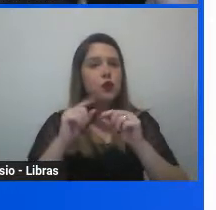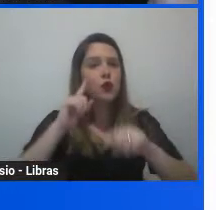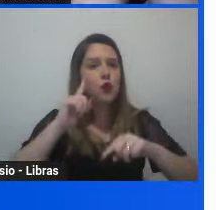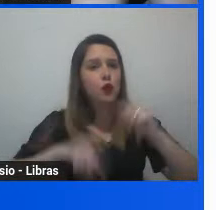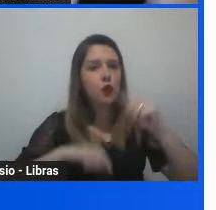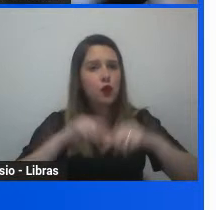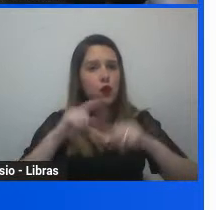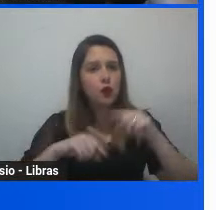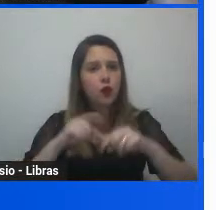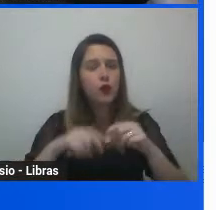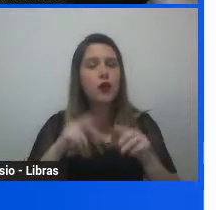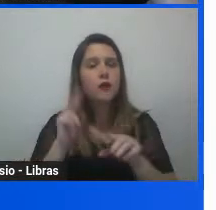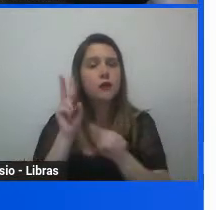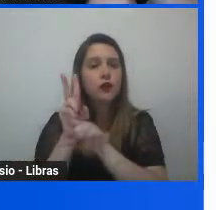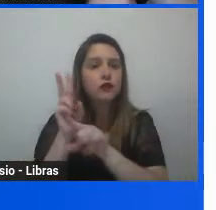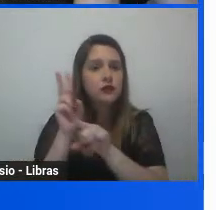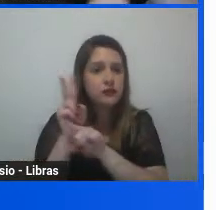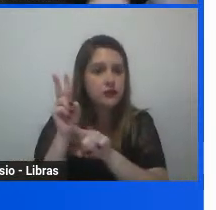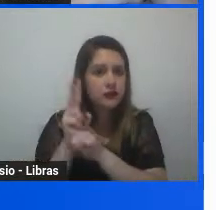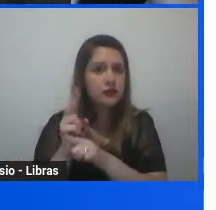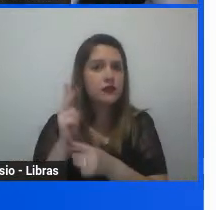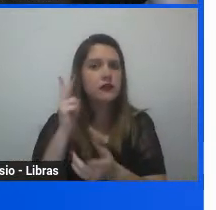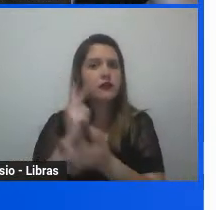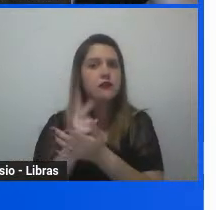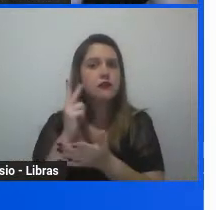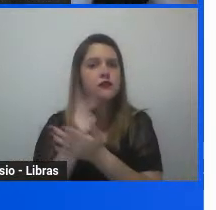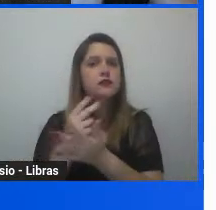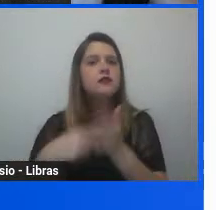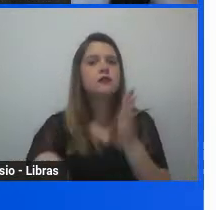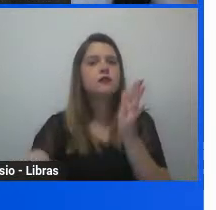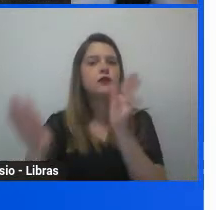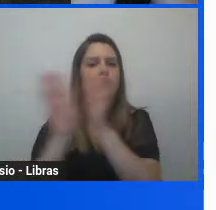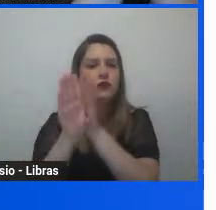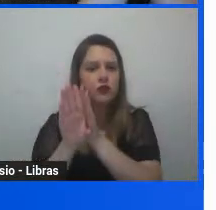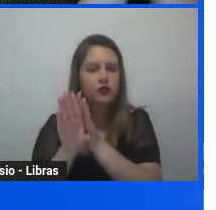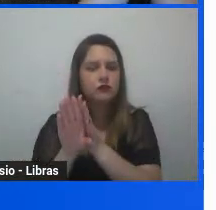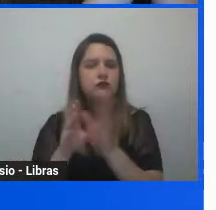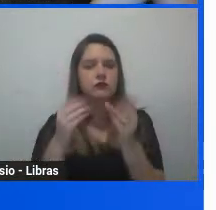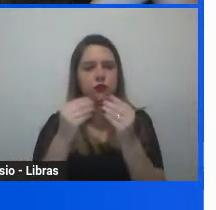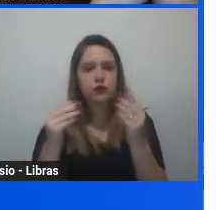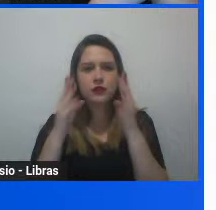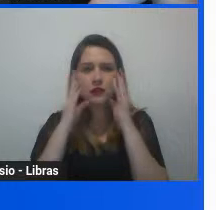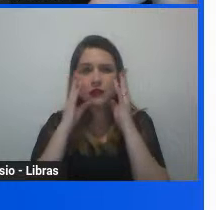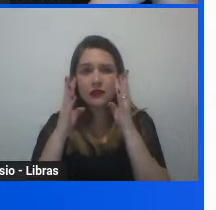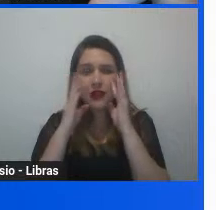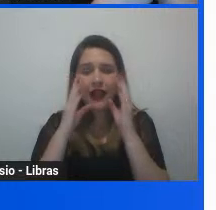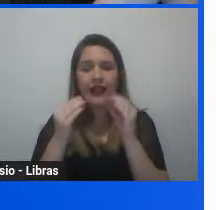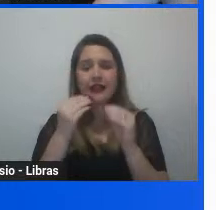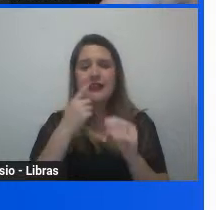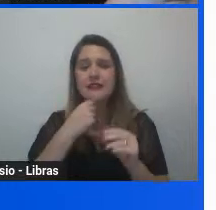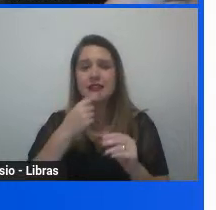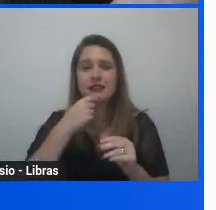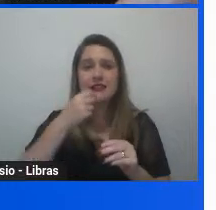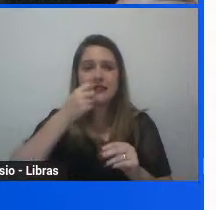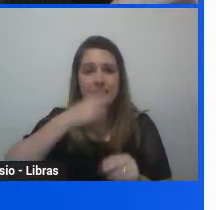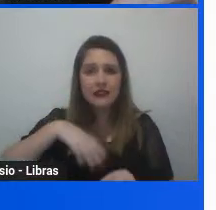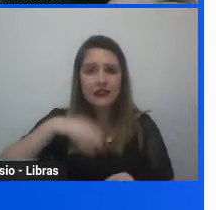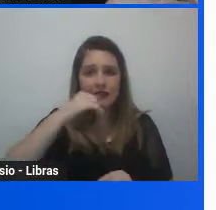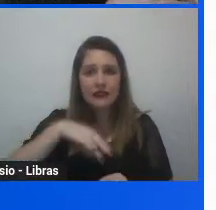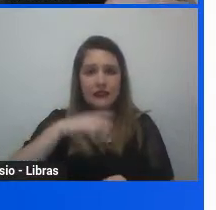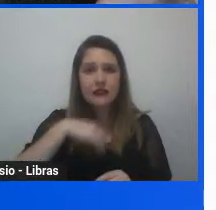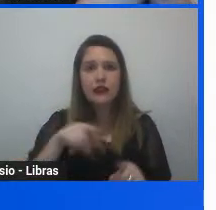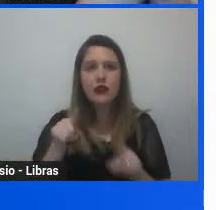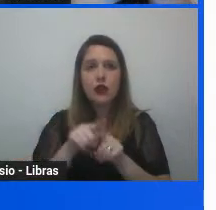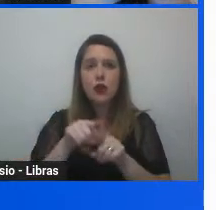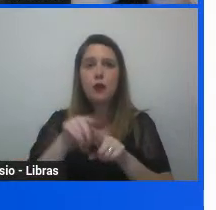do coração, o sangue vai chegar com muita lentidão até aqui, então vai sangrar menos. Mas se eu pegar o